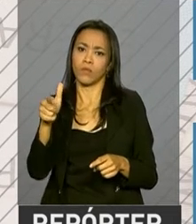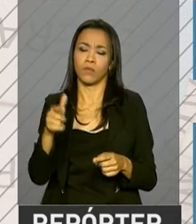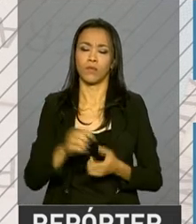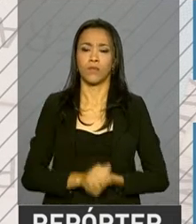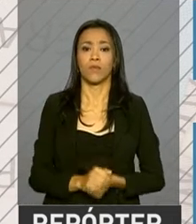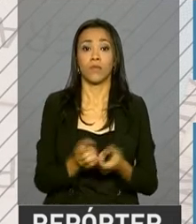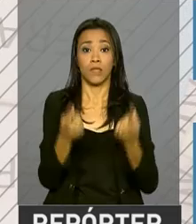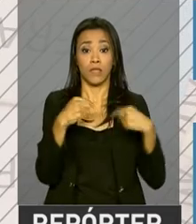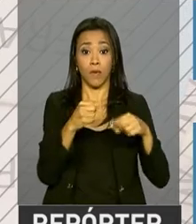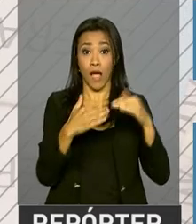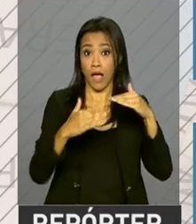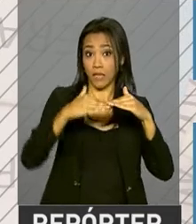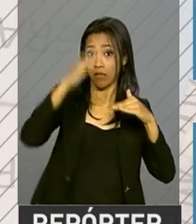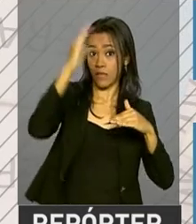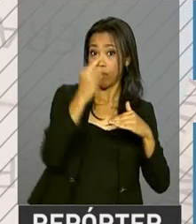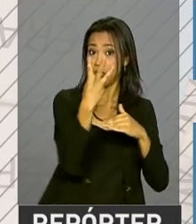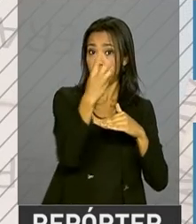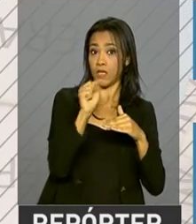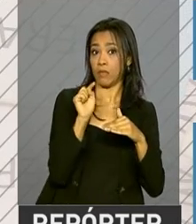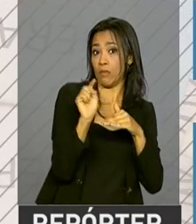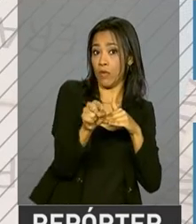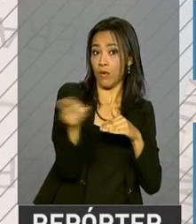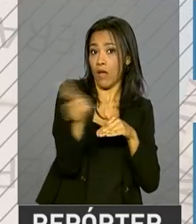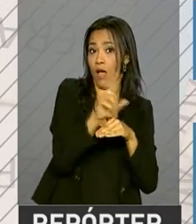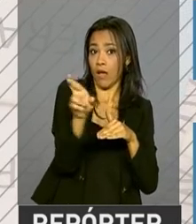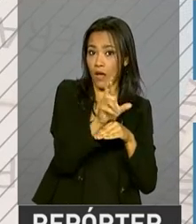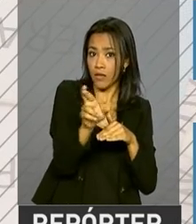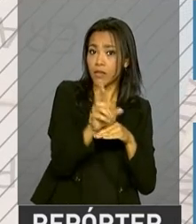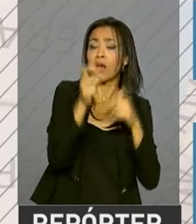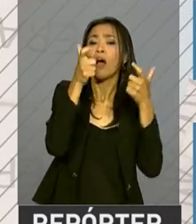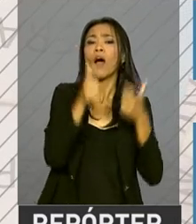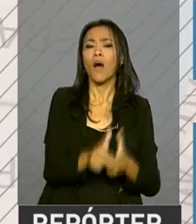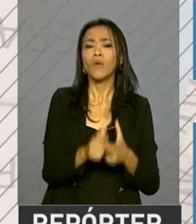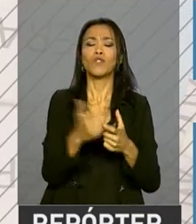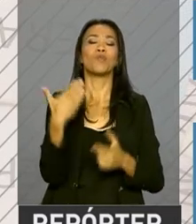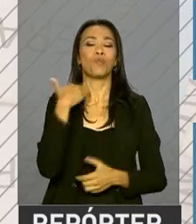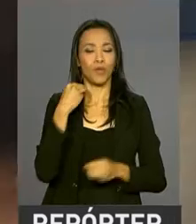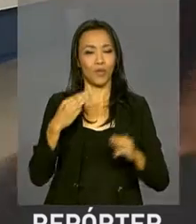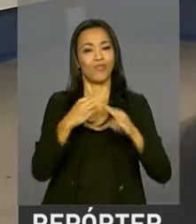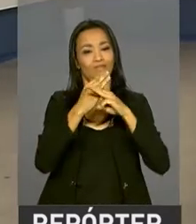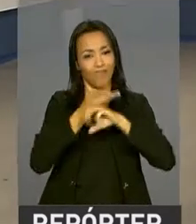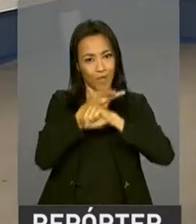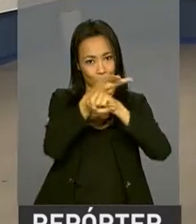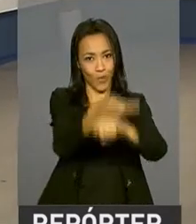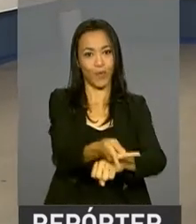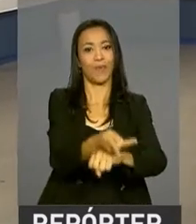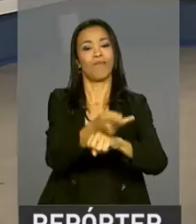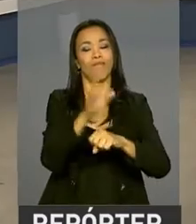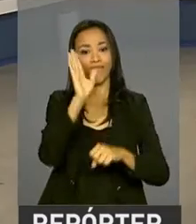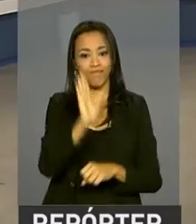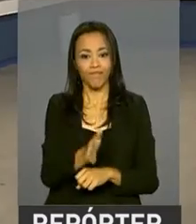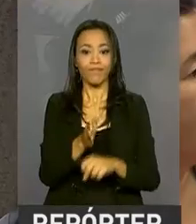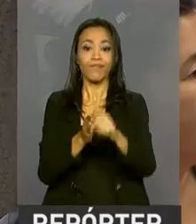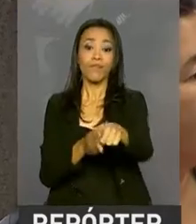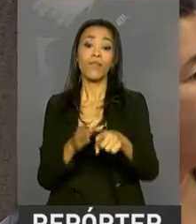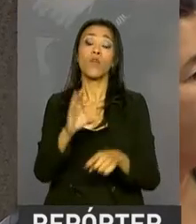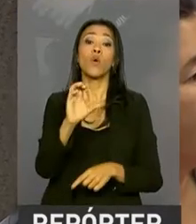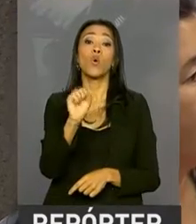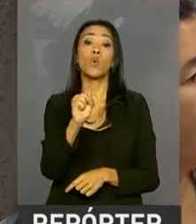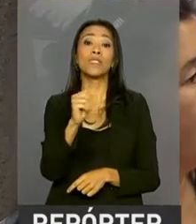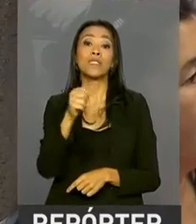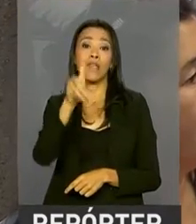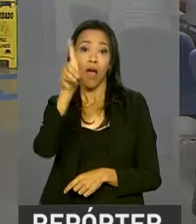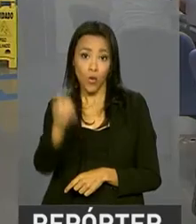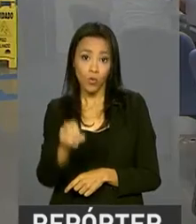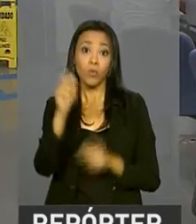acima de 3 mil os ataques devem ser feitos nas agências do banco o saldo das contas inativas pode ser